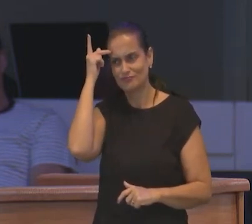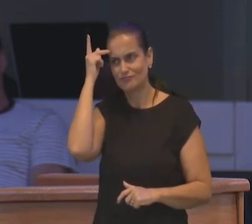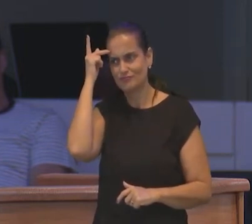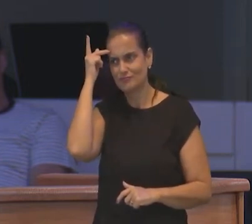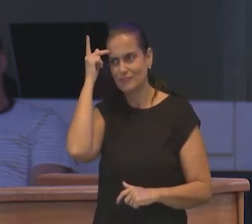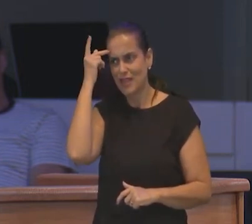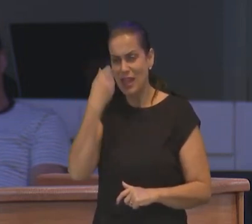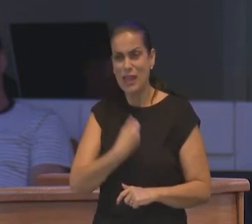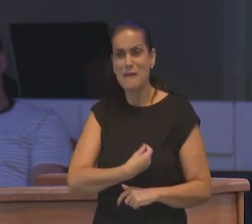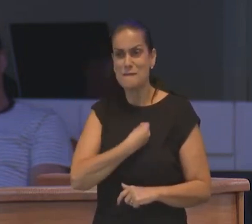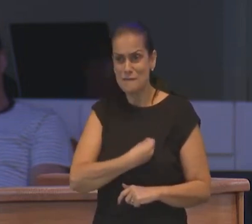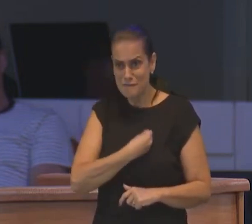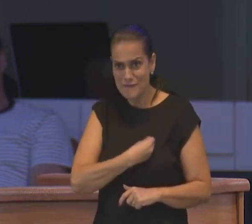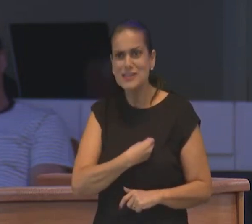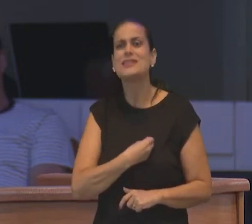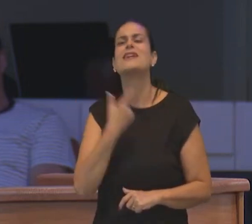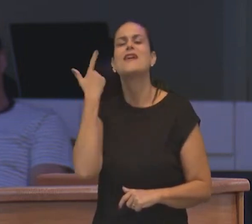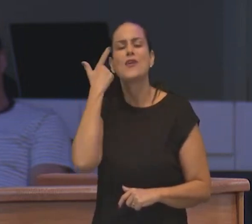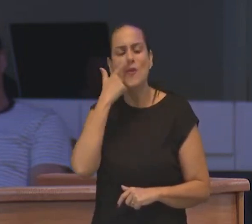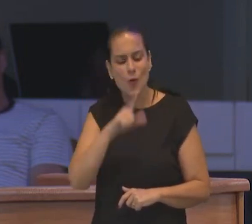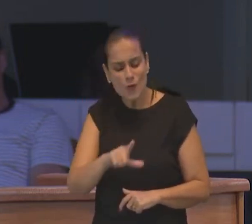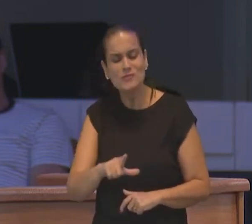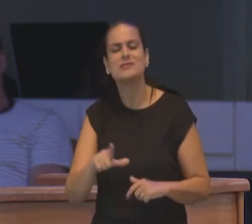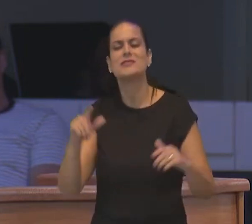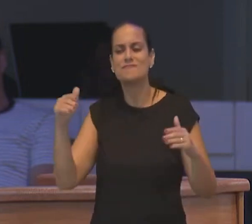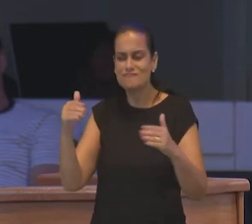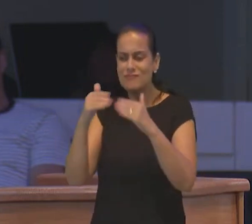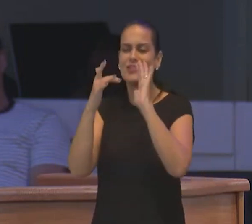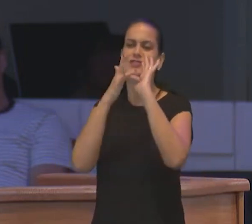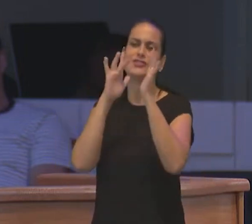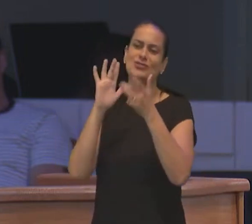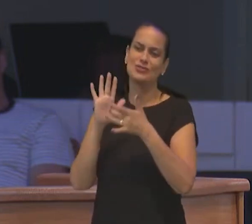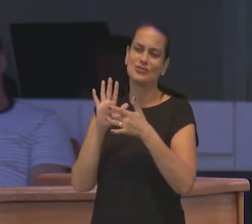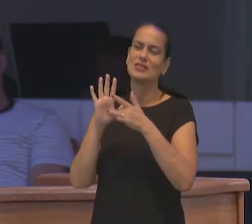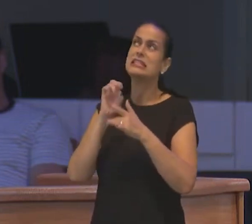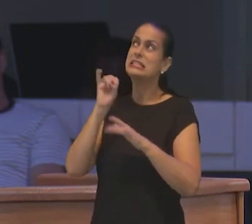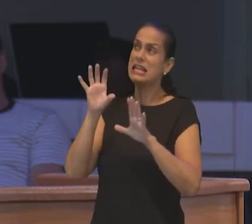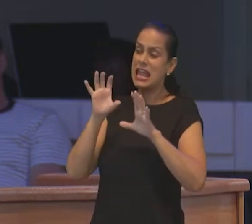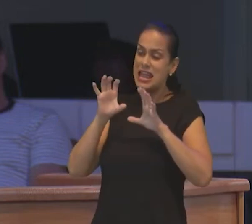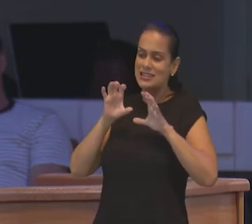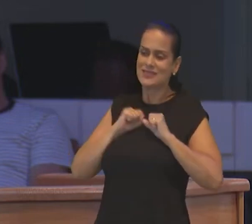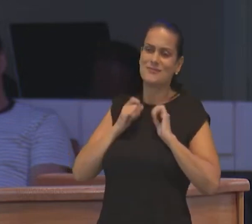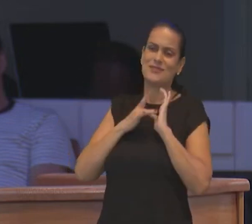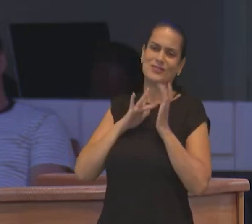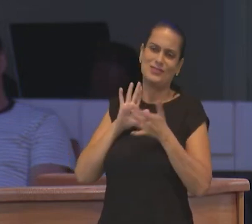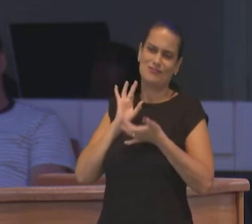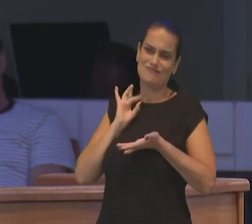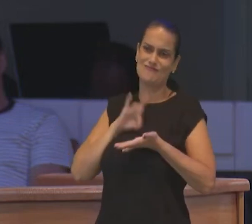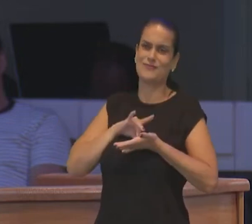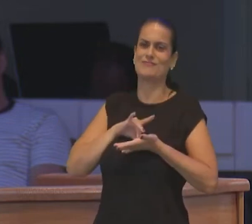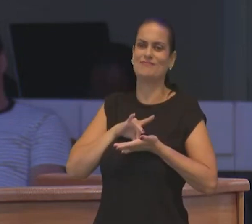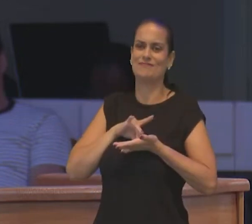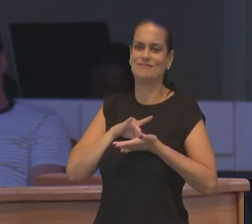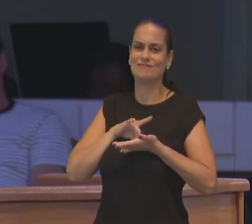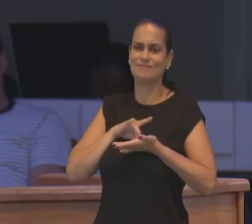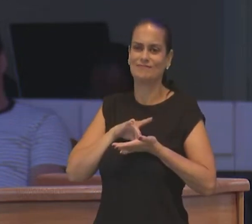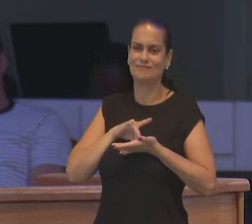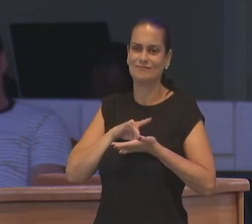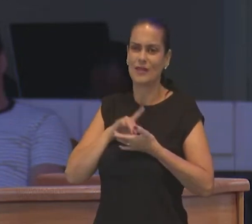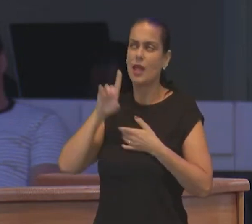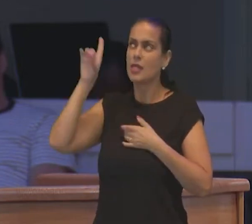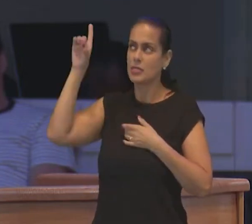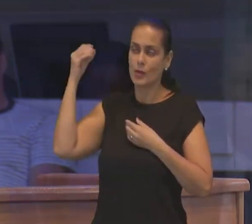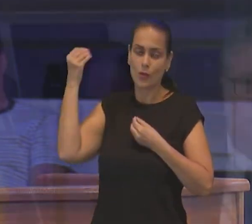as vidas que ela vai ganhar para Jesus, recebendo Jesus. E Deus me